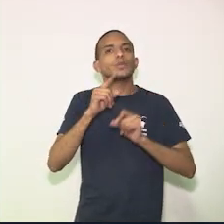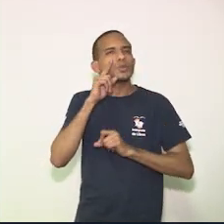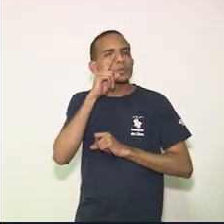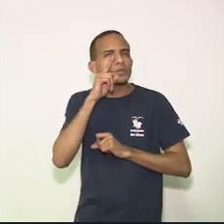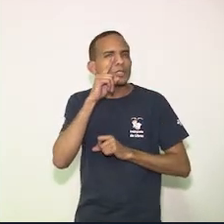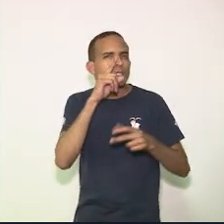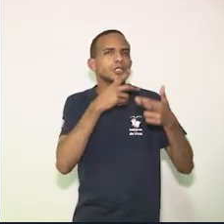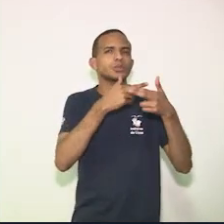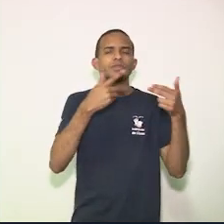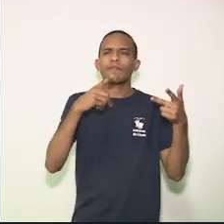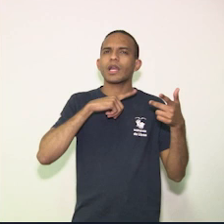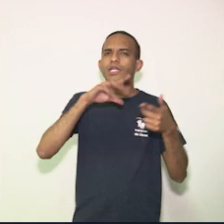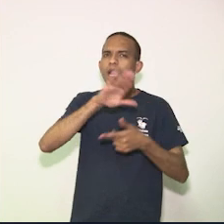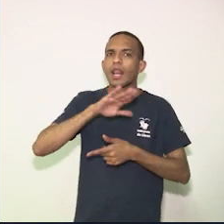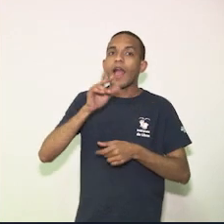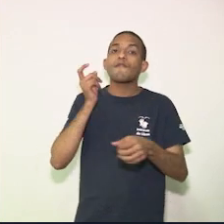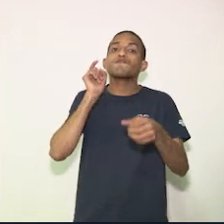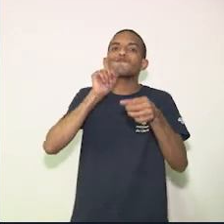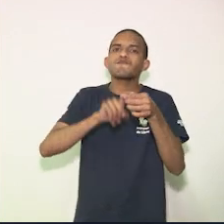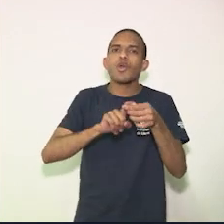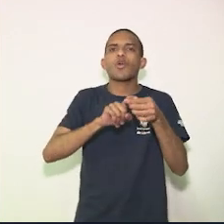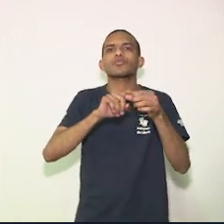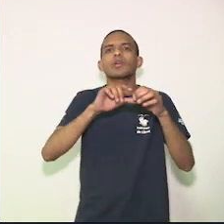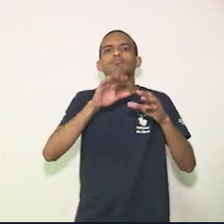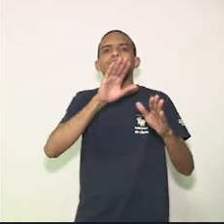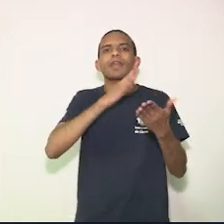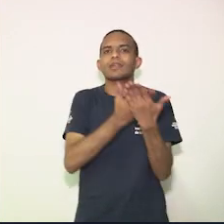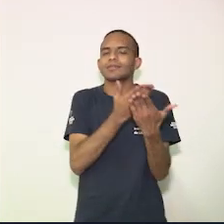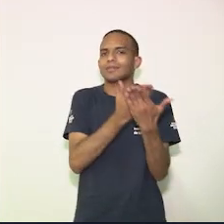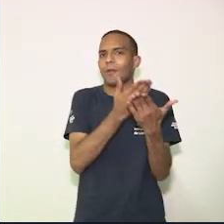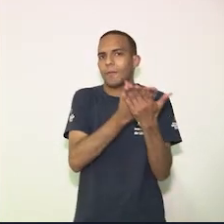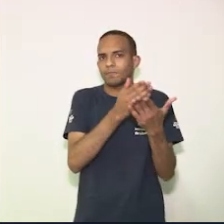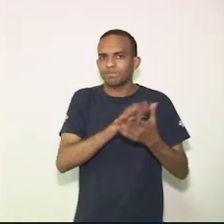perigos que se tinha com a volta da comunidade das aulas.